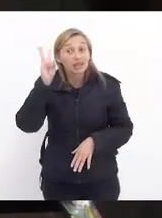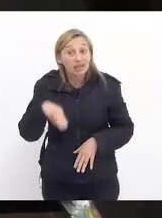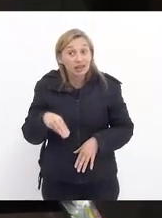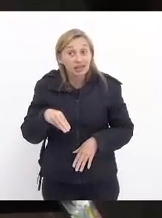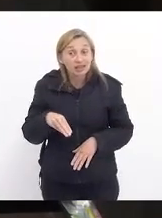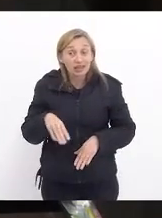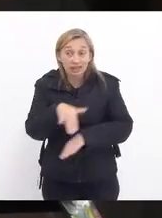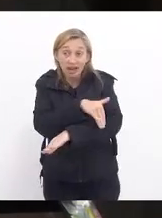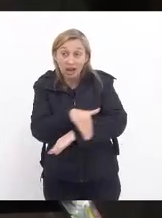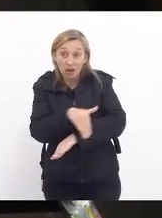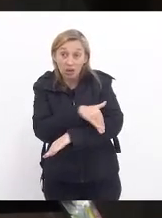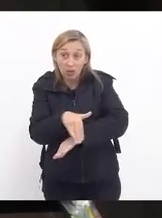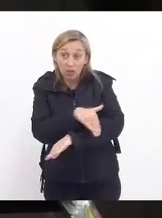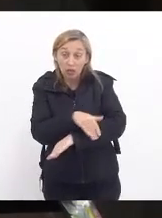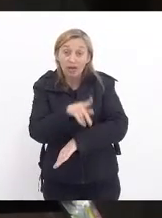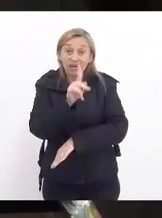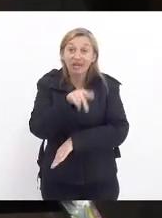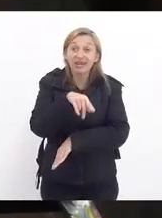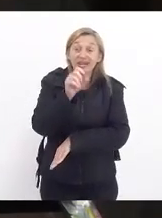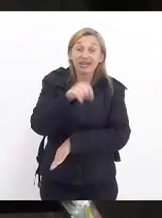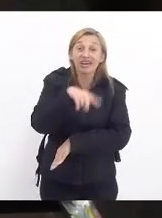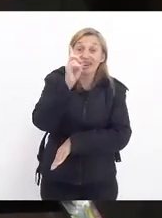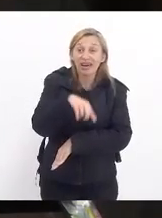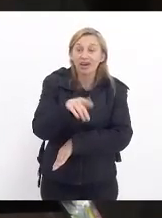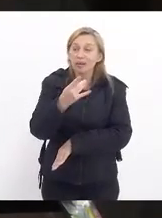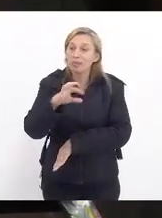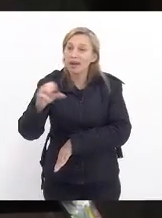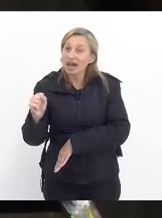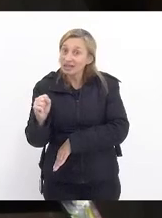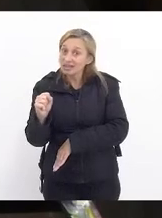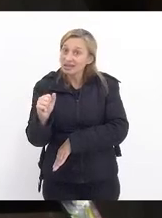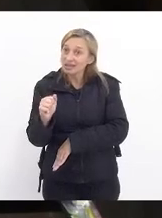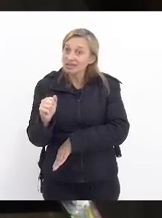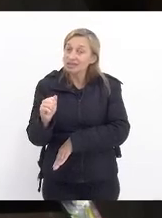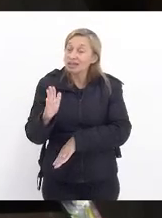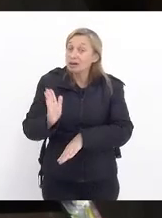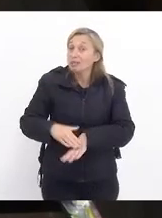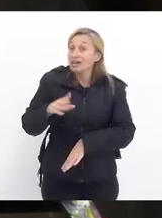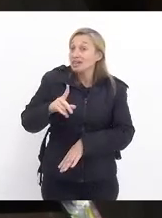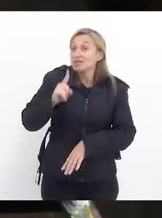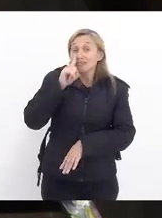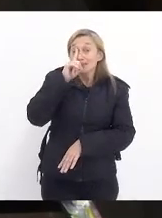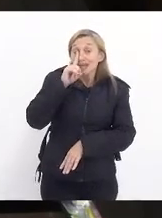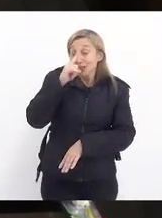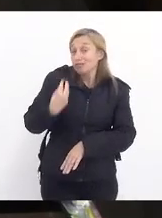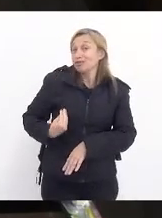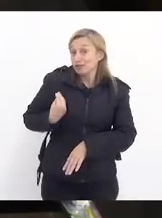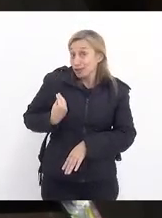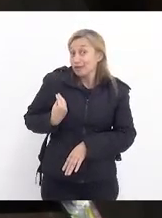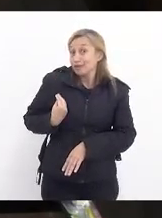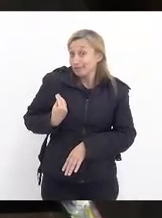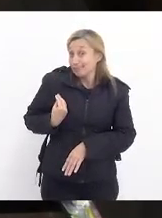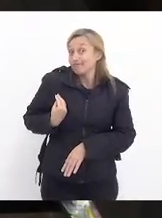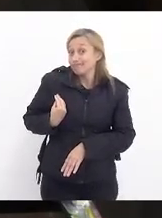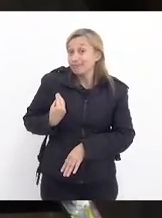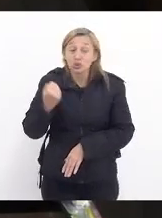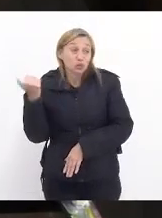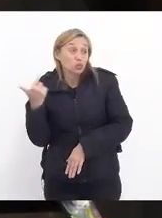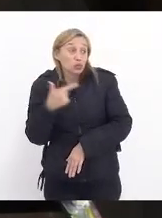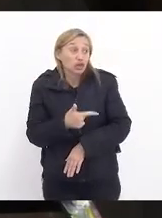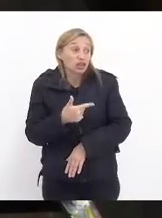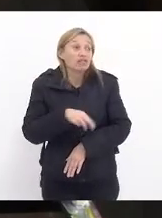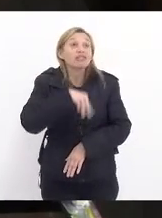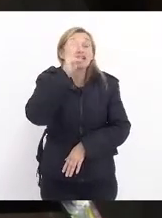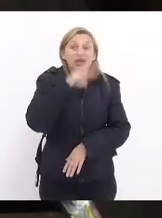tá na ponta da linha quem a praça está sujeito a maior risco do que e